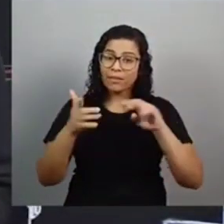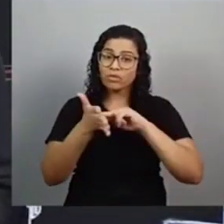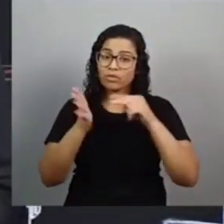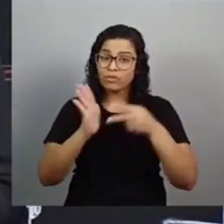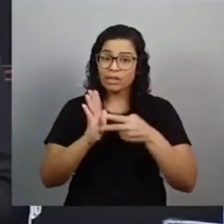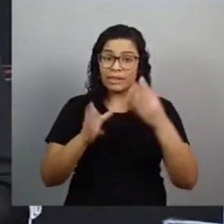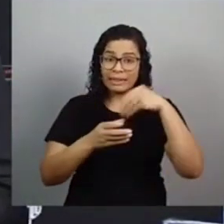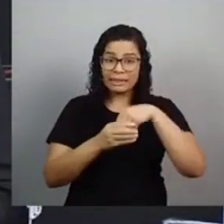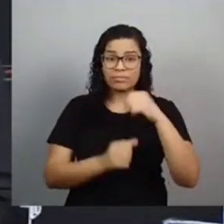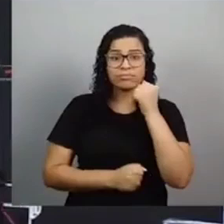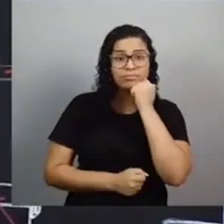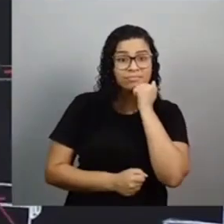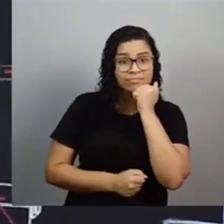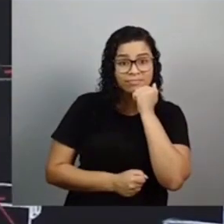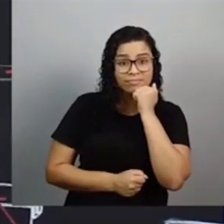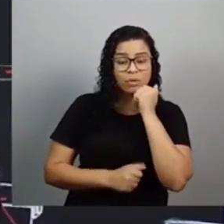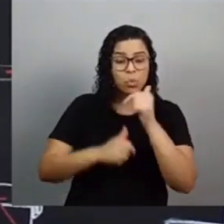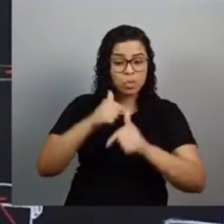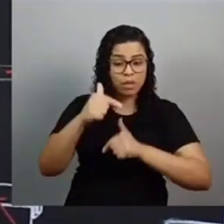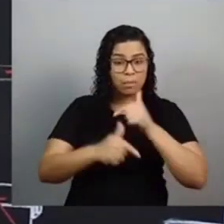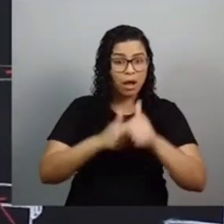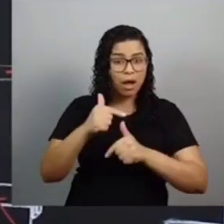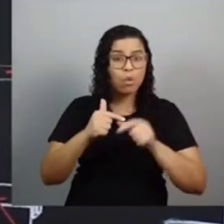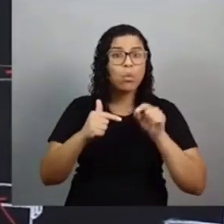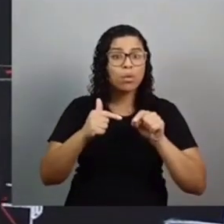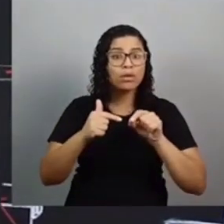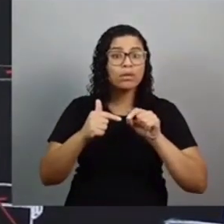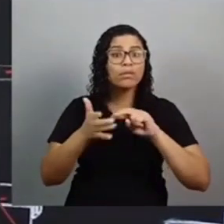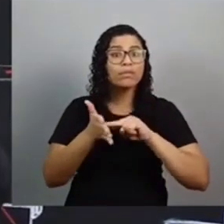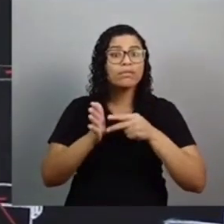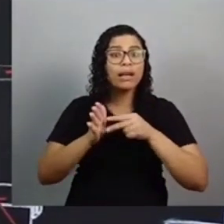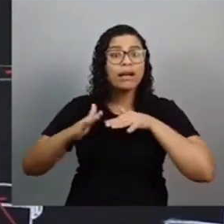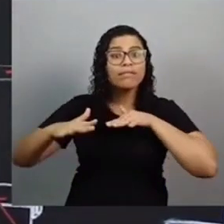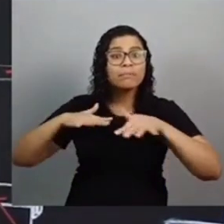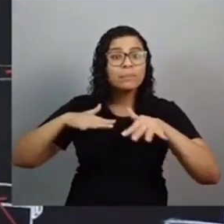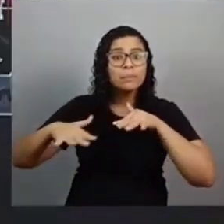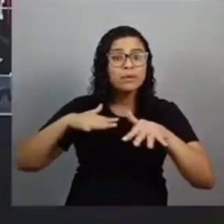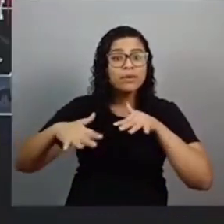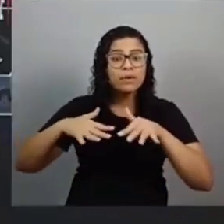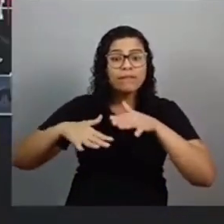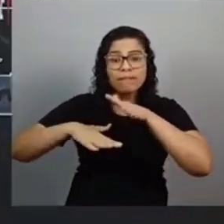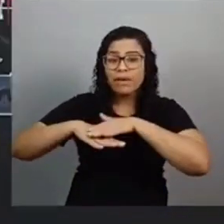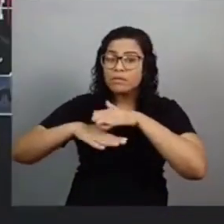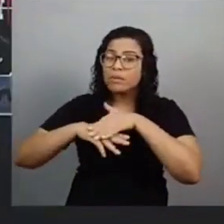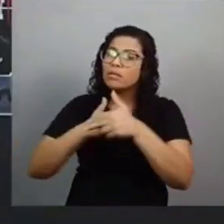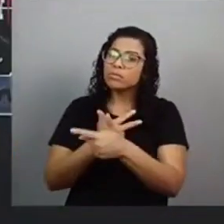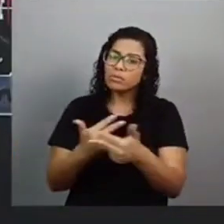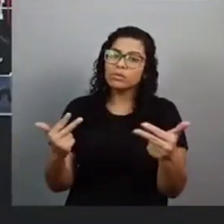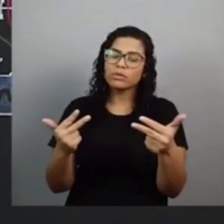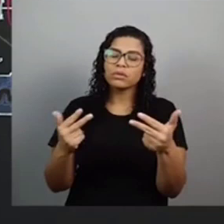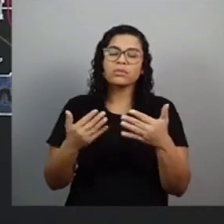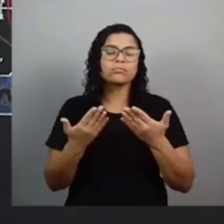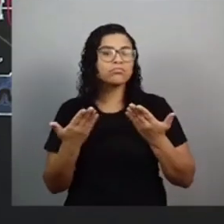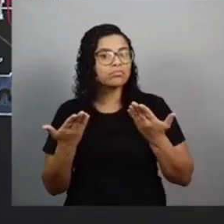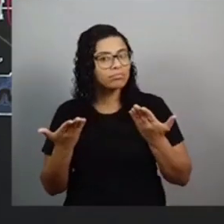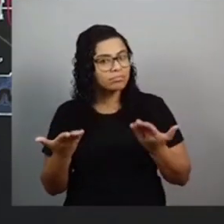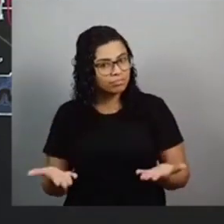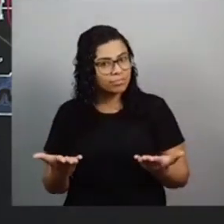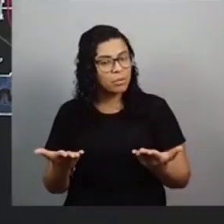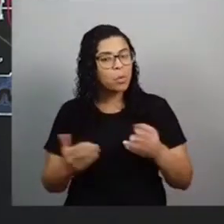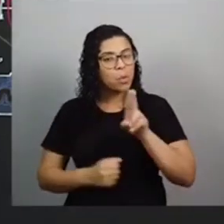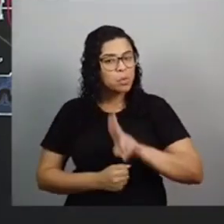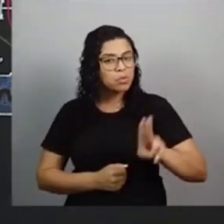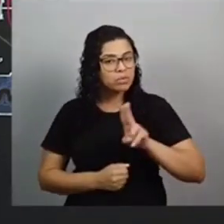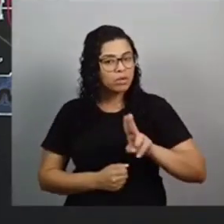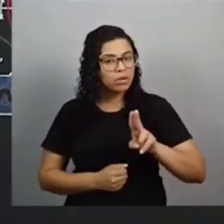o trabalho ele se deve a um movimento, a um deslocamento, fazer algo. Então, eu estou usando esse